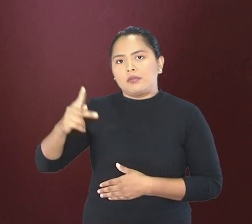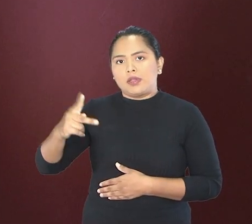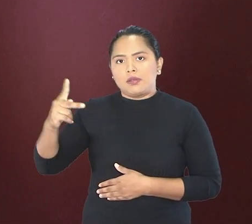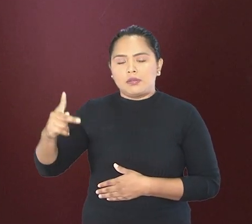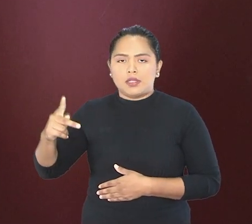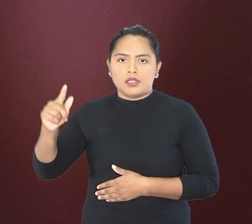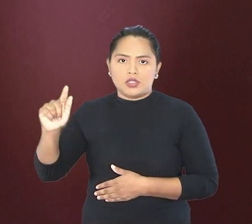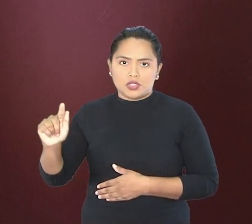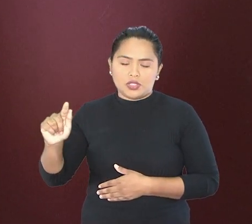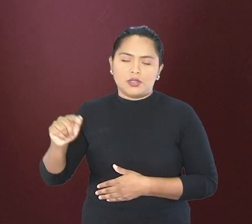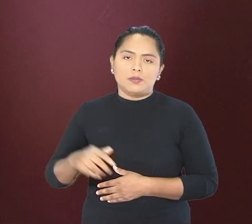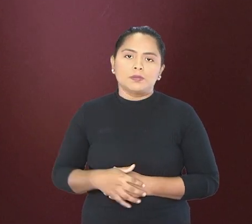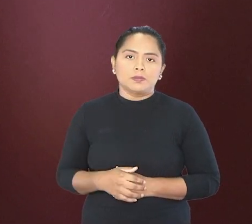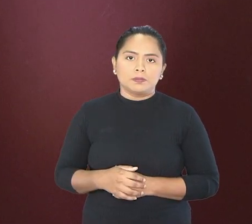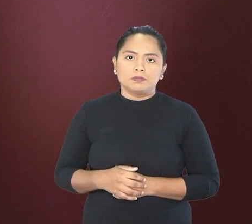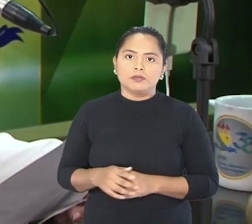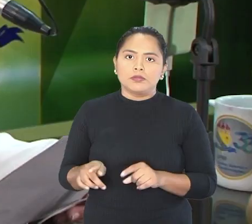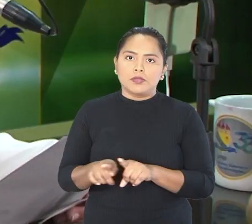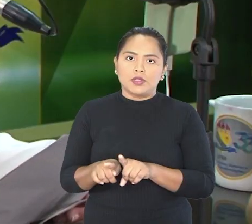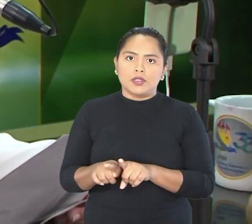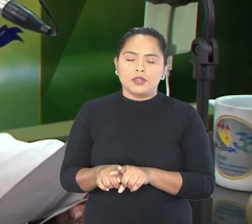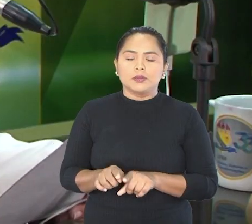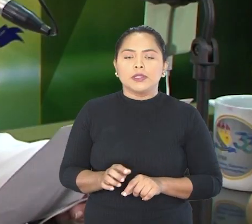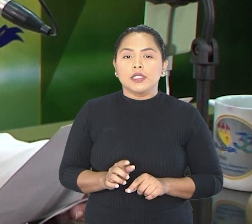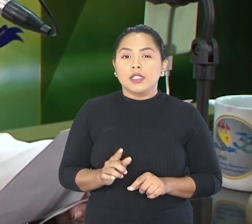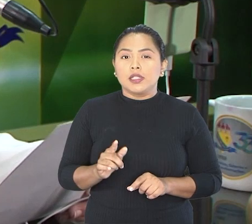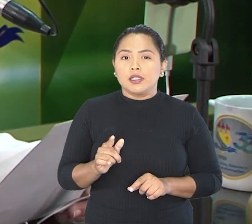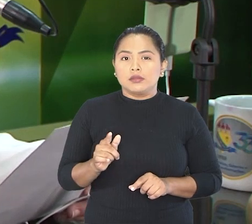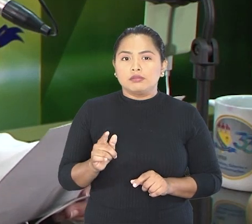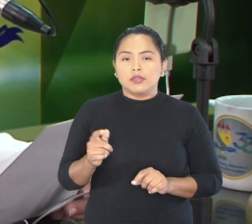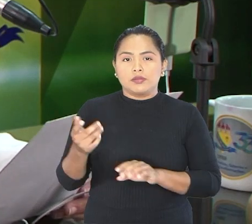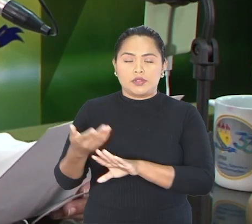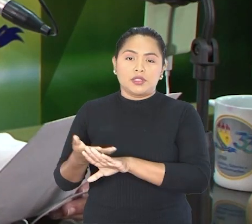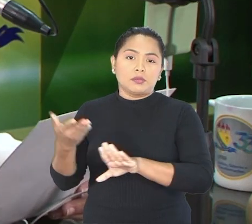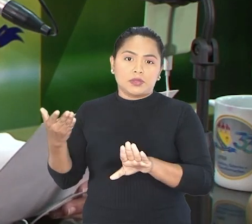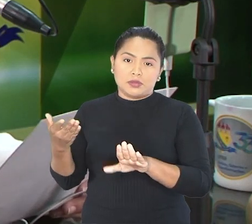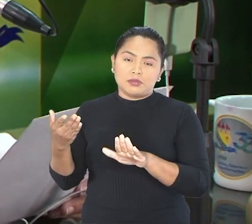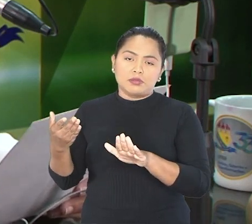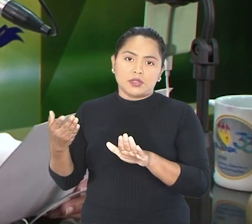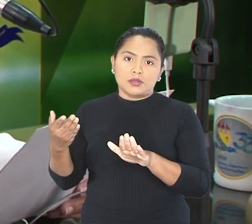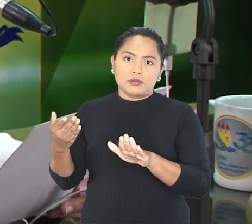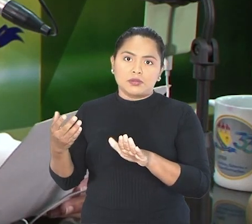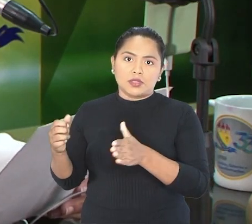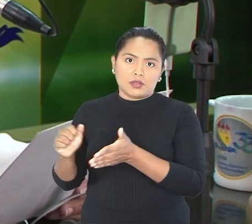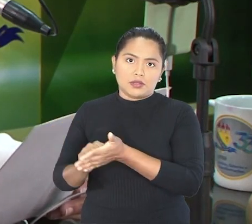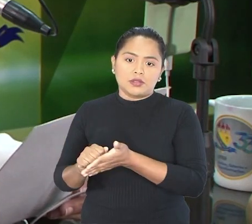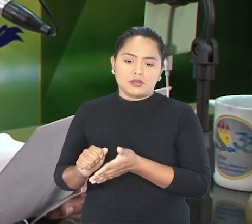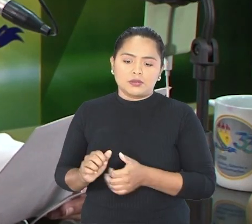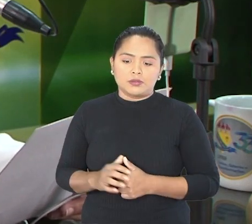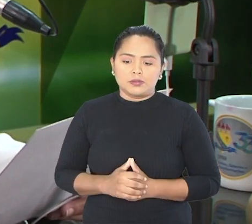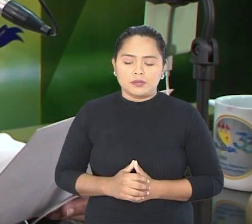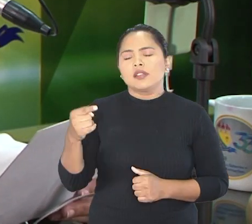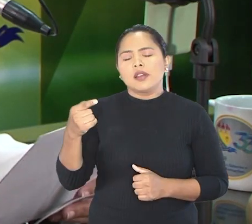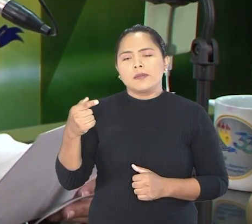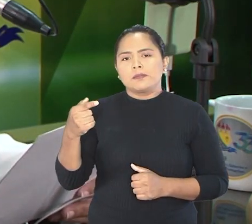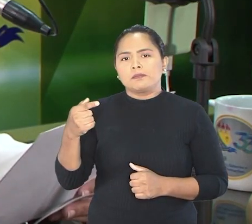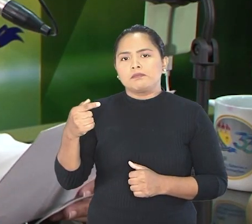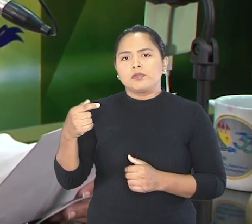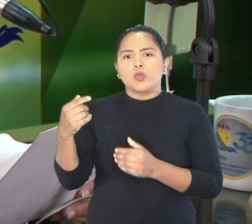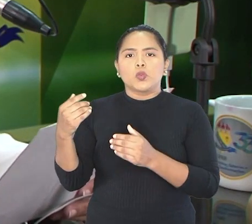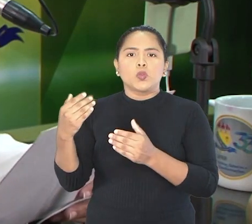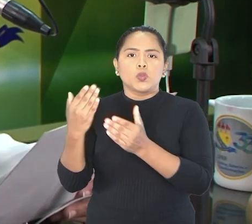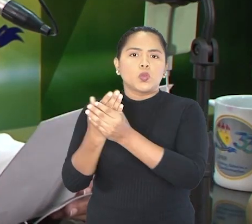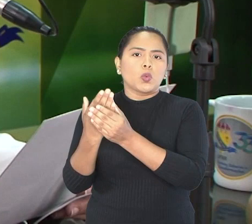PQU e do PDP, a documentação para dar entrada. E aí esse PDP que você fala, o Plano de Desenvolvimento de Pessoal,